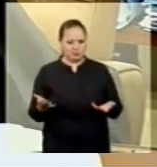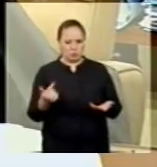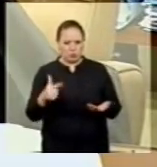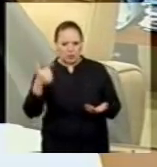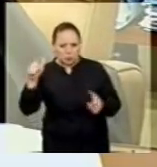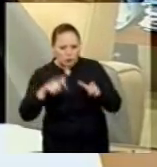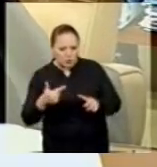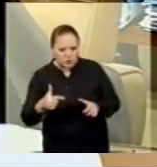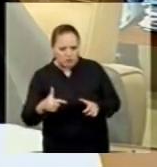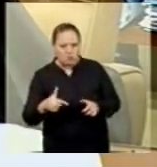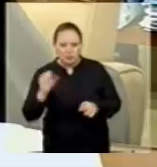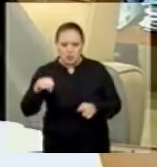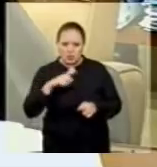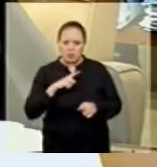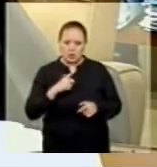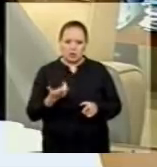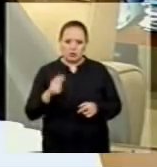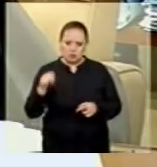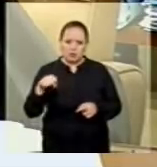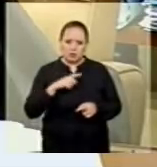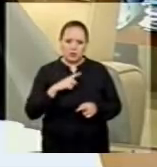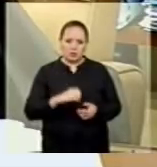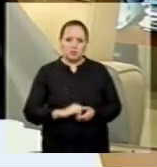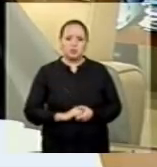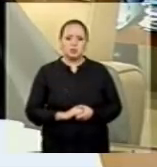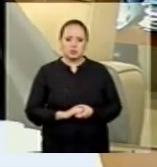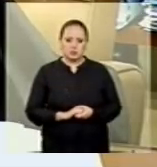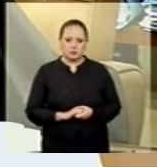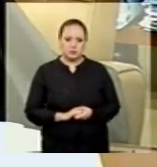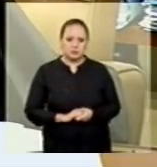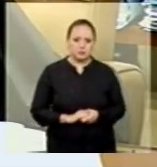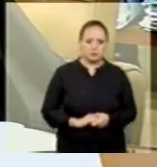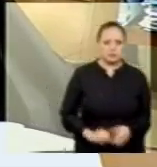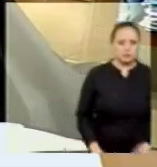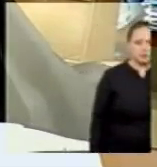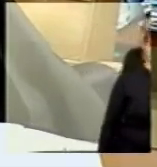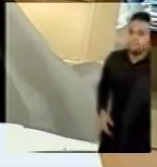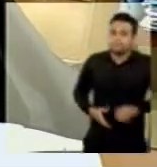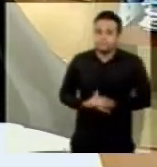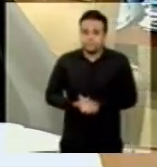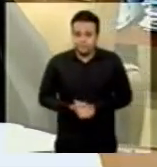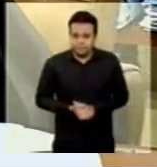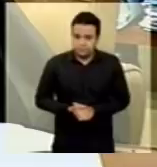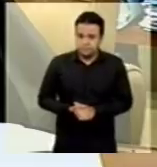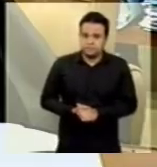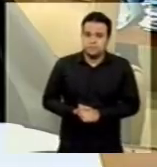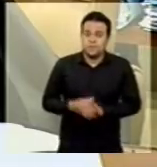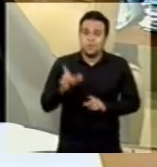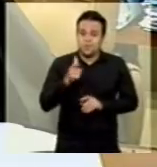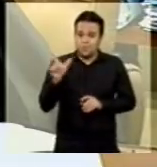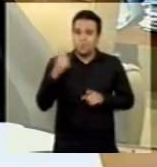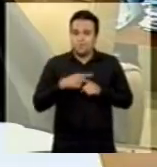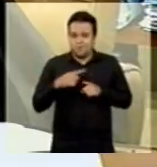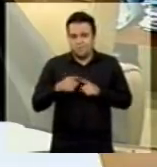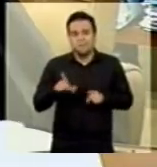existe. Claro que existe. Há pouco se falava, e esse é um outro problema que nós vamos ter que